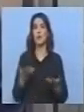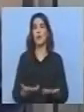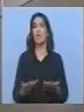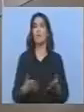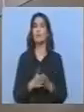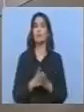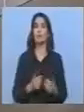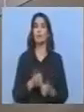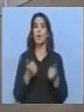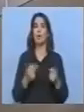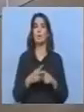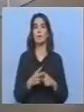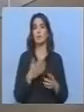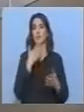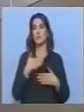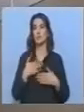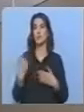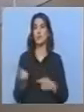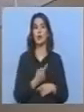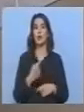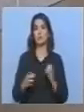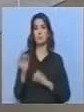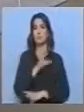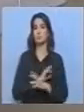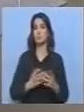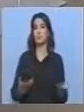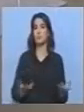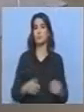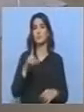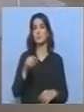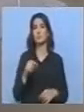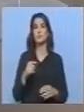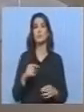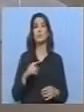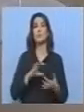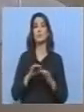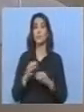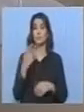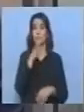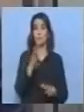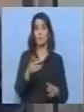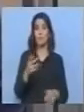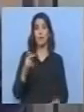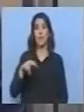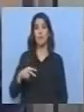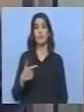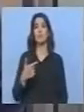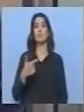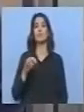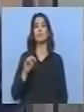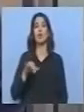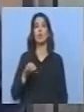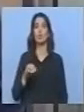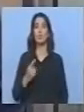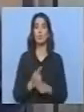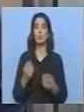momento melhor as ferramentas que temos a nível europeu, e isso, inclusivamente, vai no sentido daquilo que também já foi dito pelo António Cruz Serra, de que, de